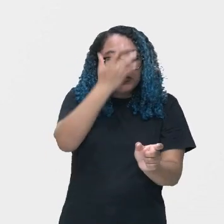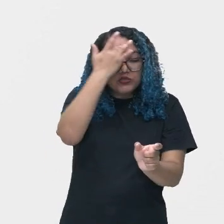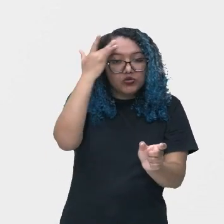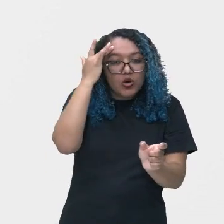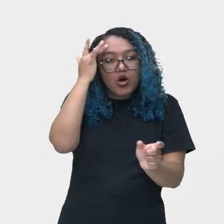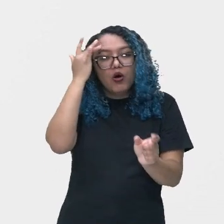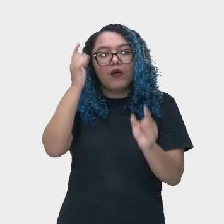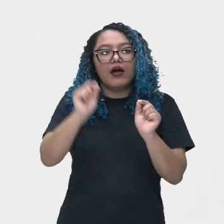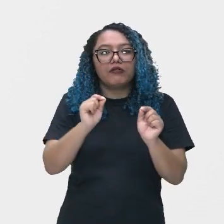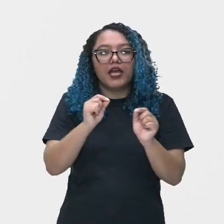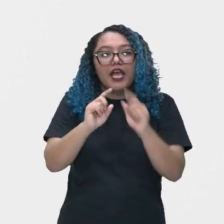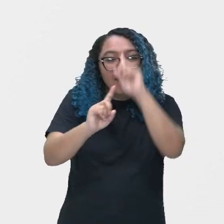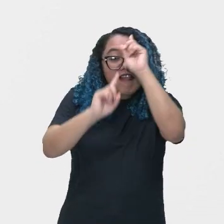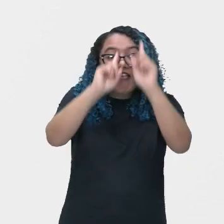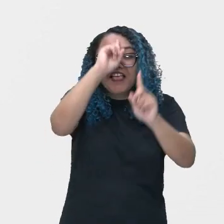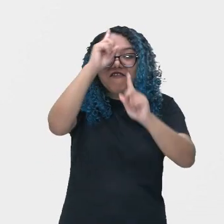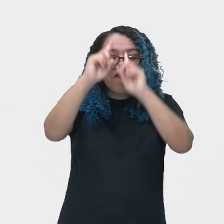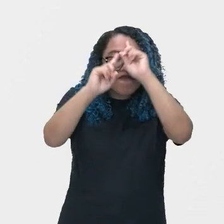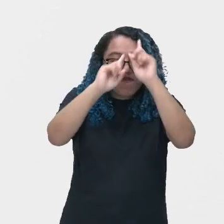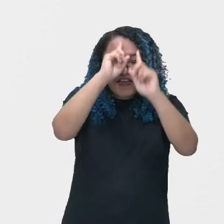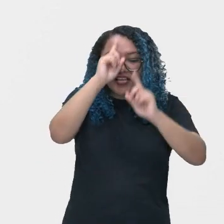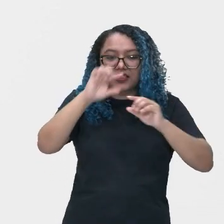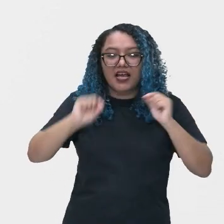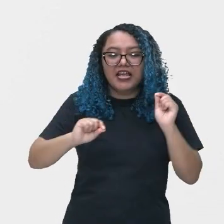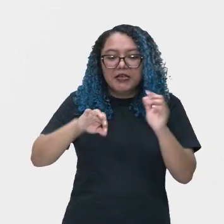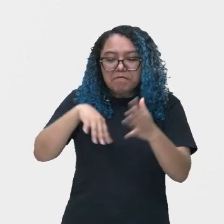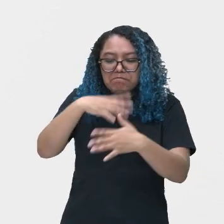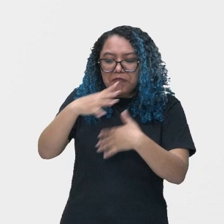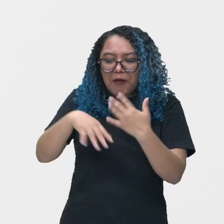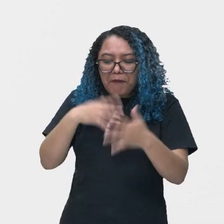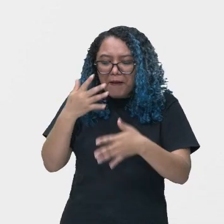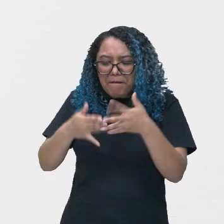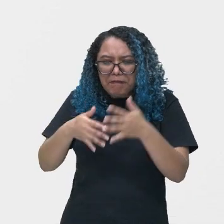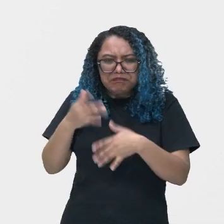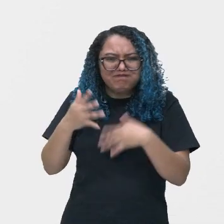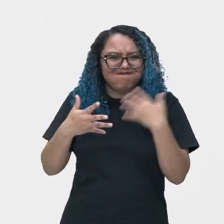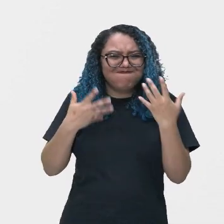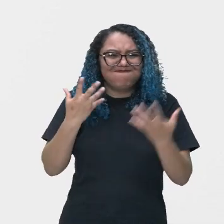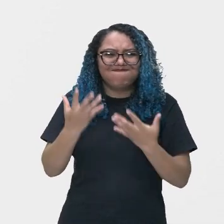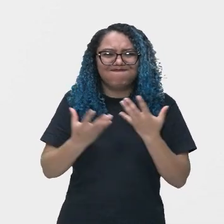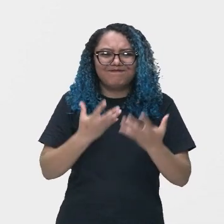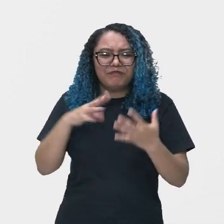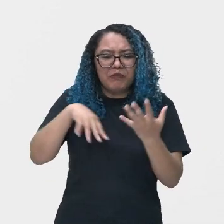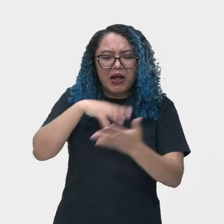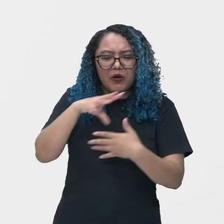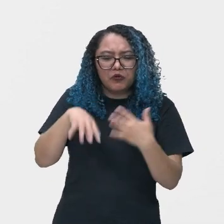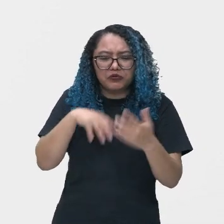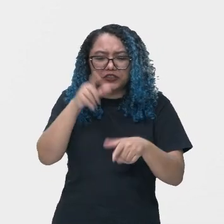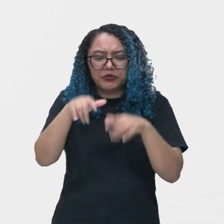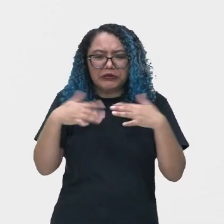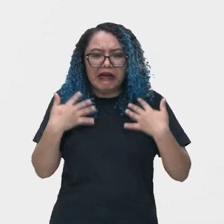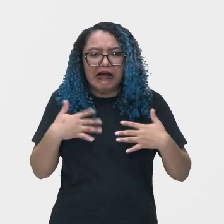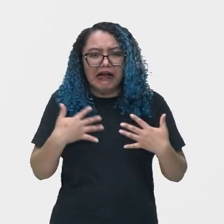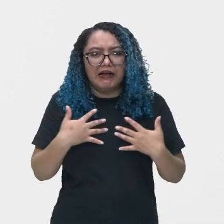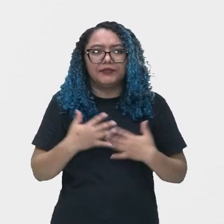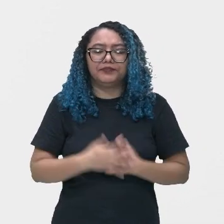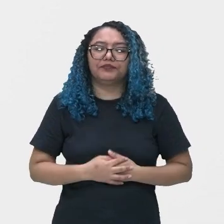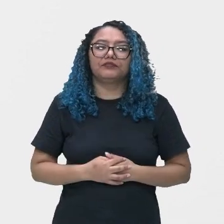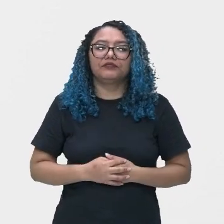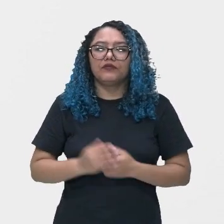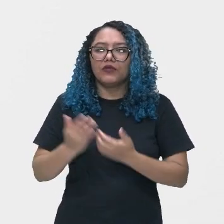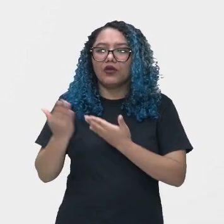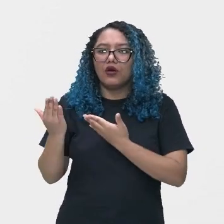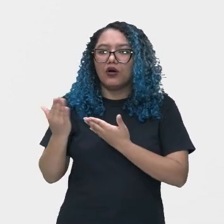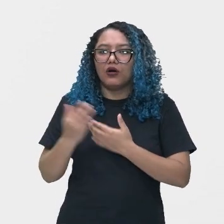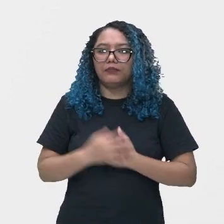e causa tanta confusão. E aí que saiu essa fake news. Vejam como é que foi